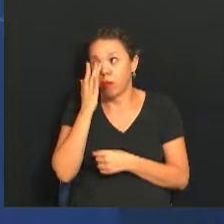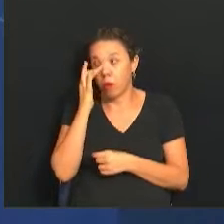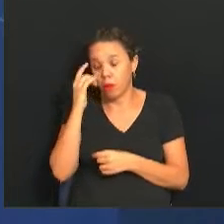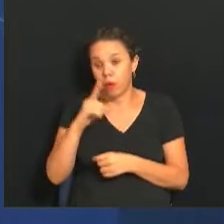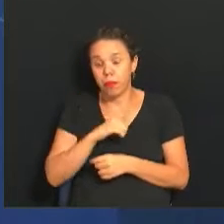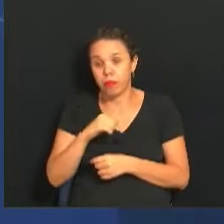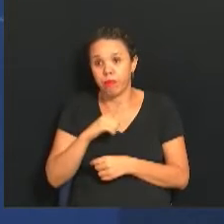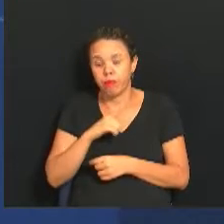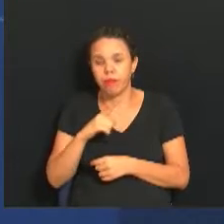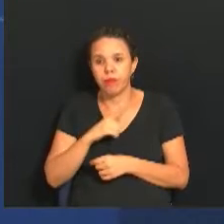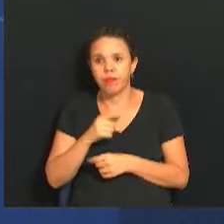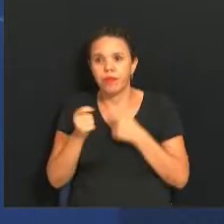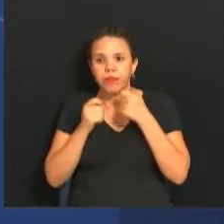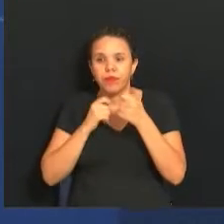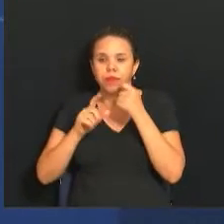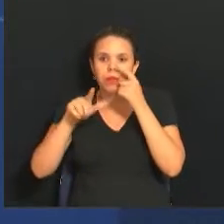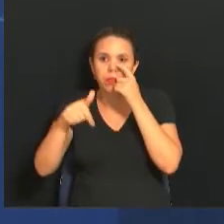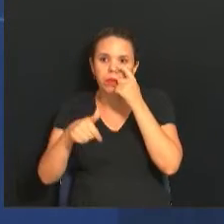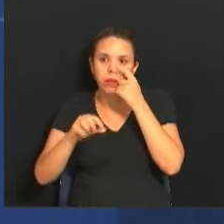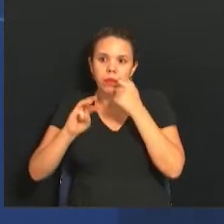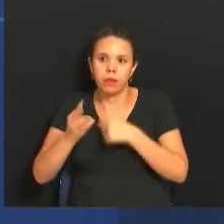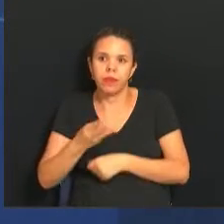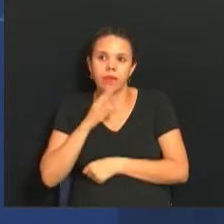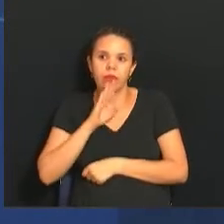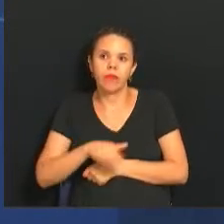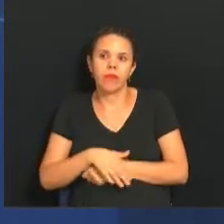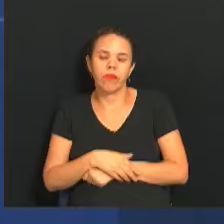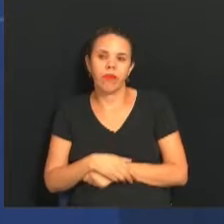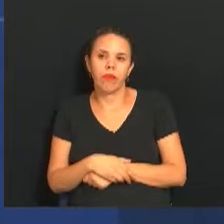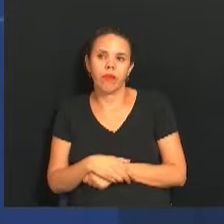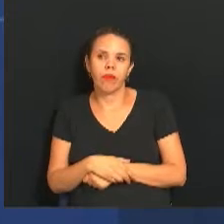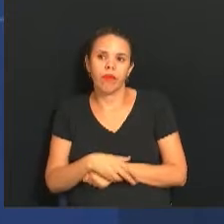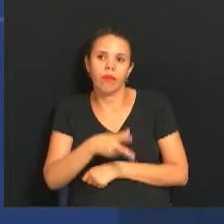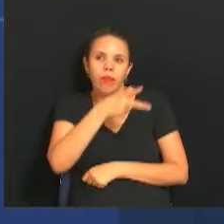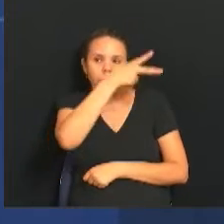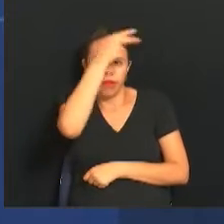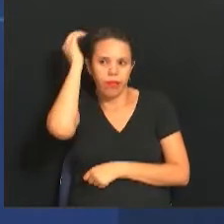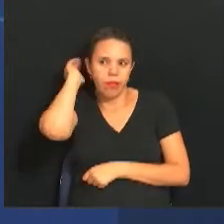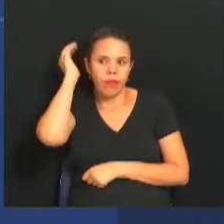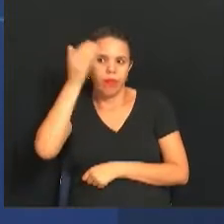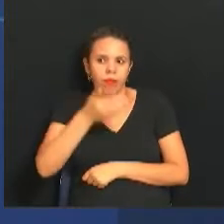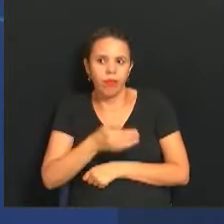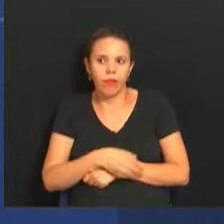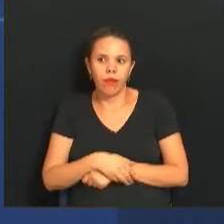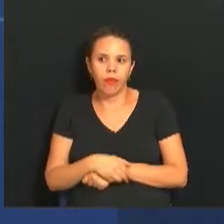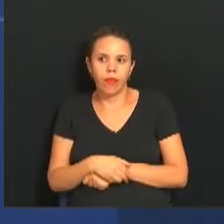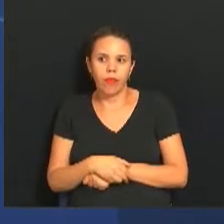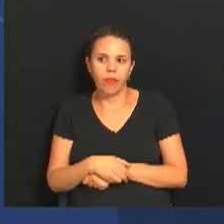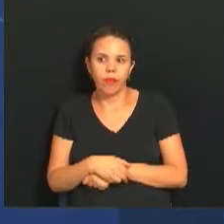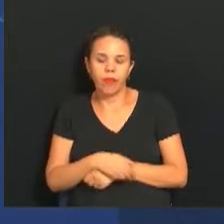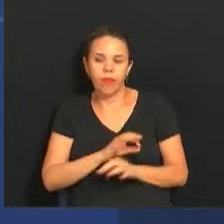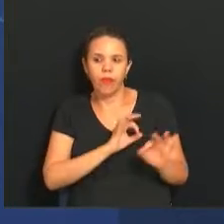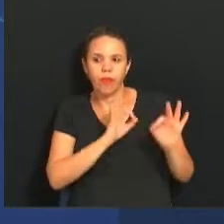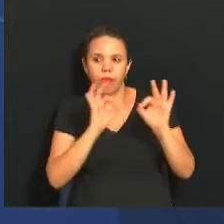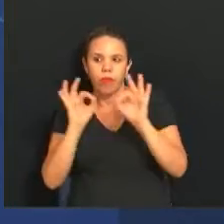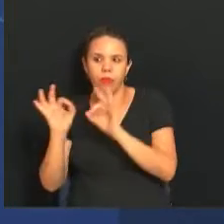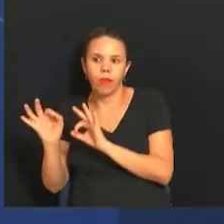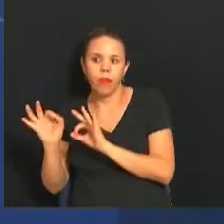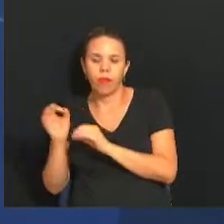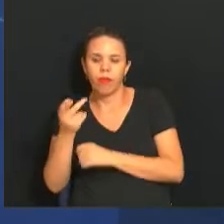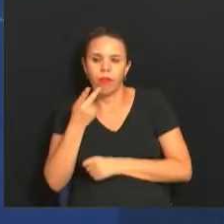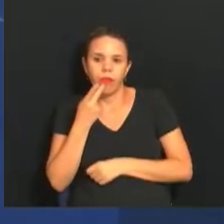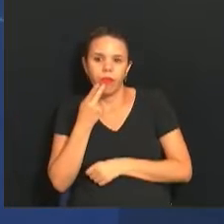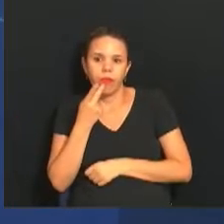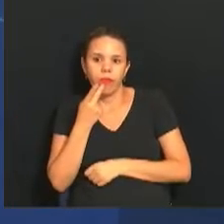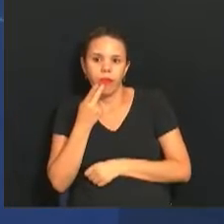temos uma coletiva daqui a pouco, às 15h, com o prefeito Dário Saad, e a gente acompanha se ele vai falar